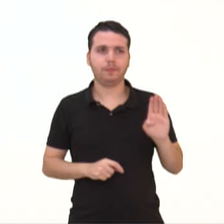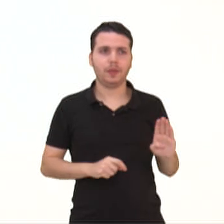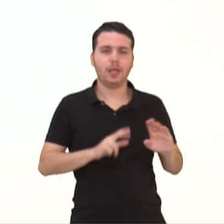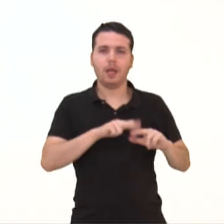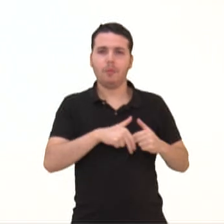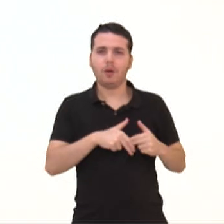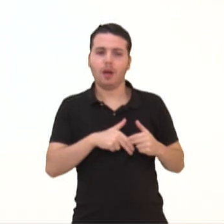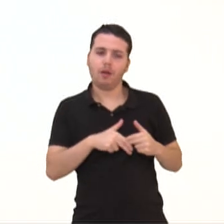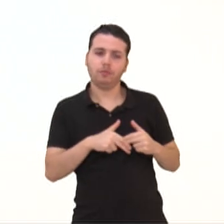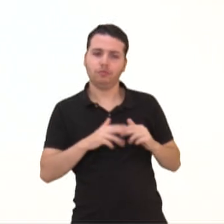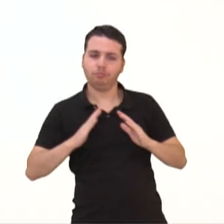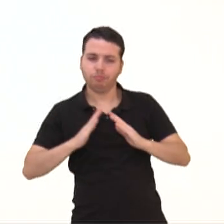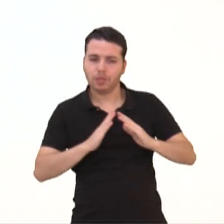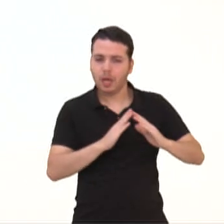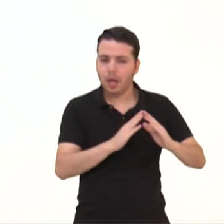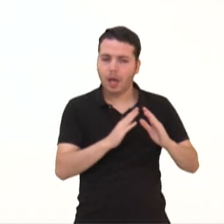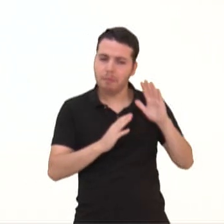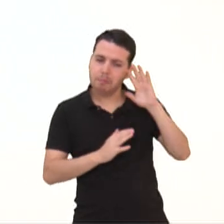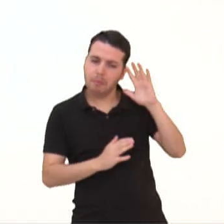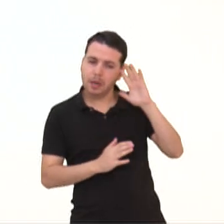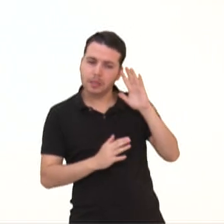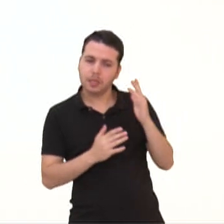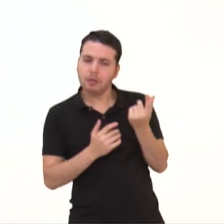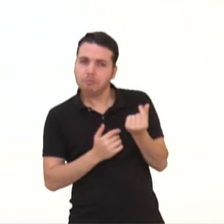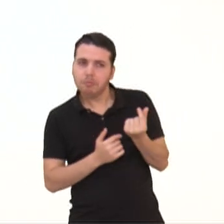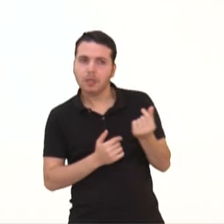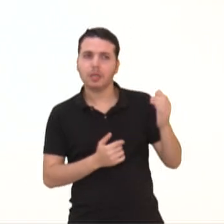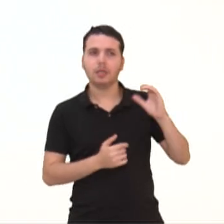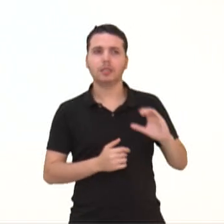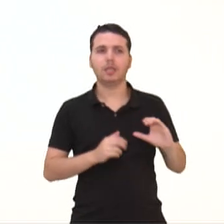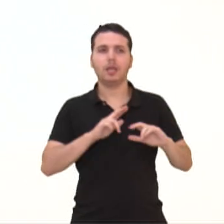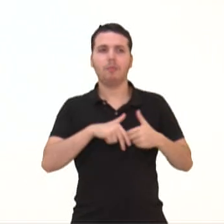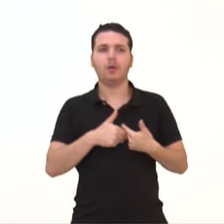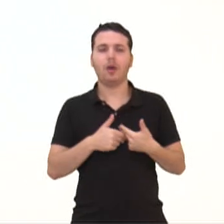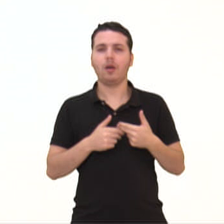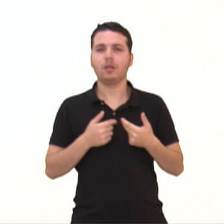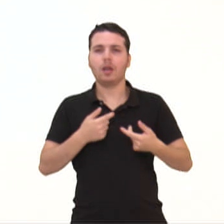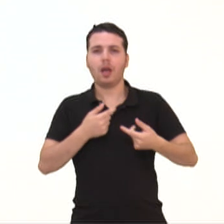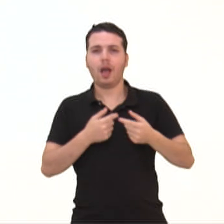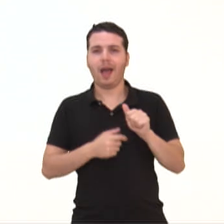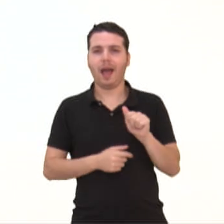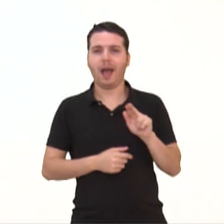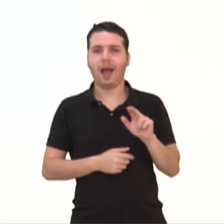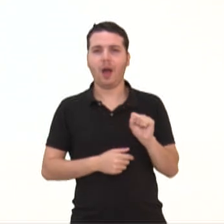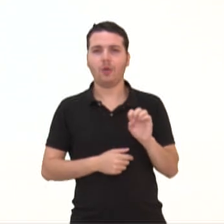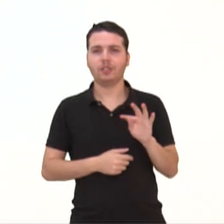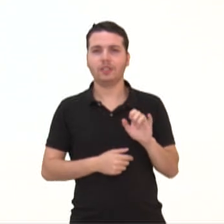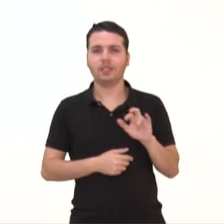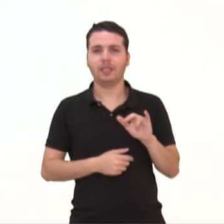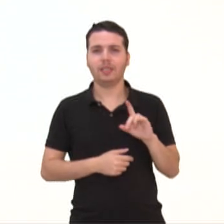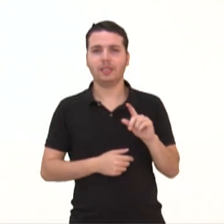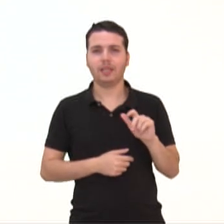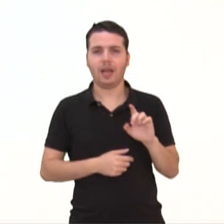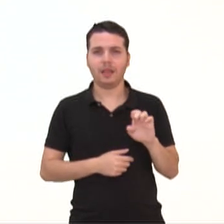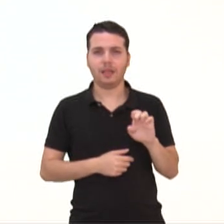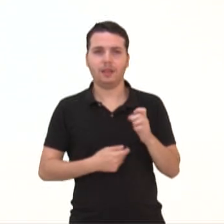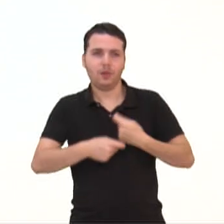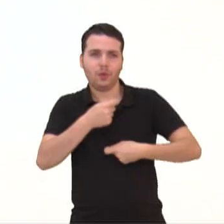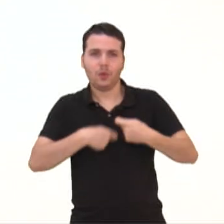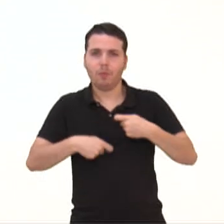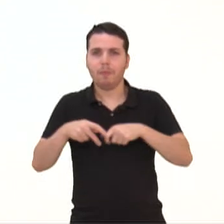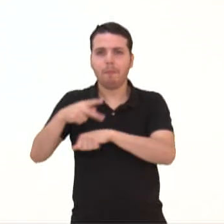imobiliária, C, da austeridade econômica dos países europeus. Você tem um tempo para responder.